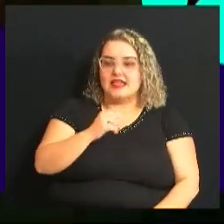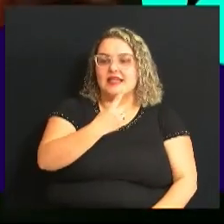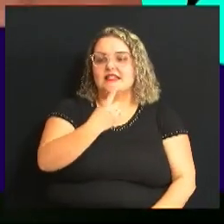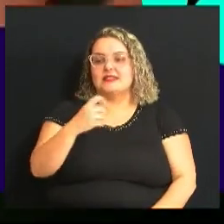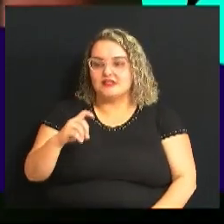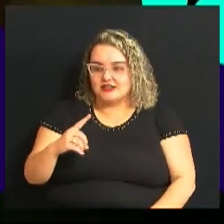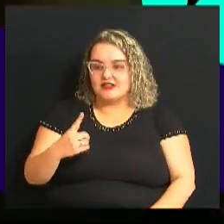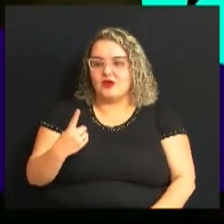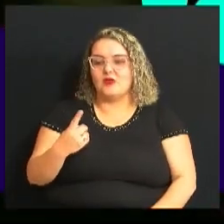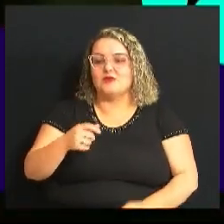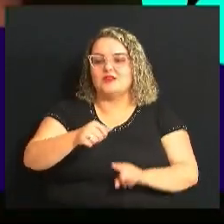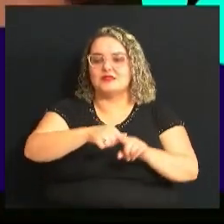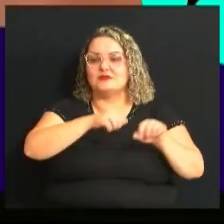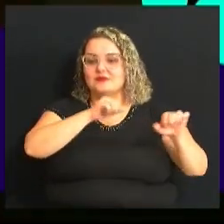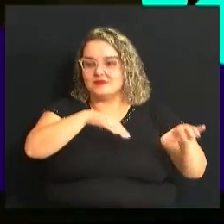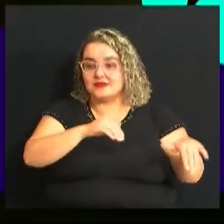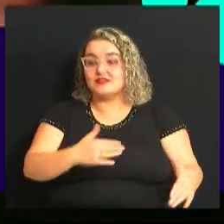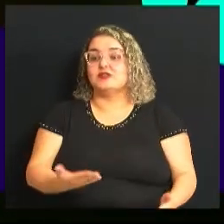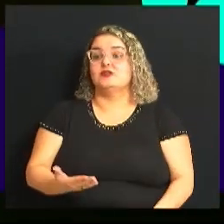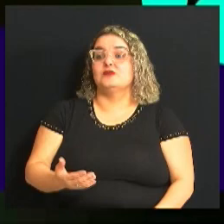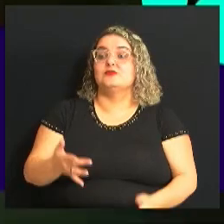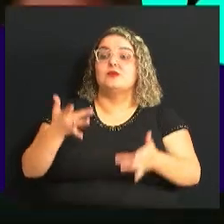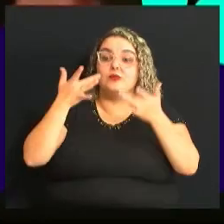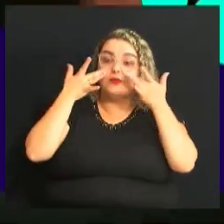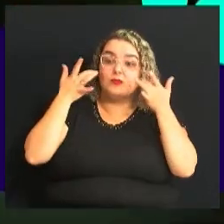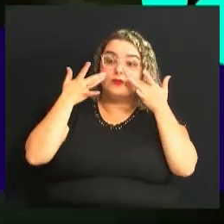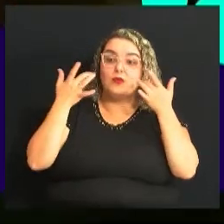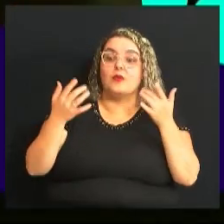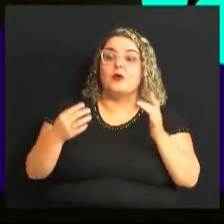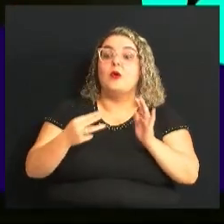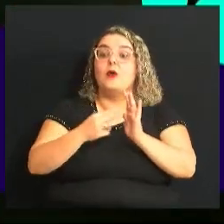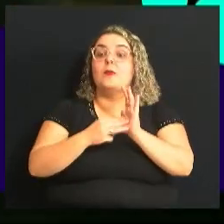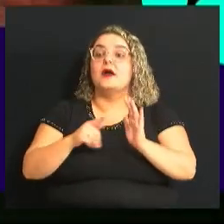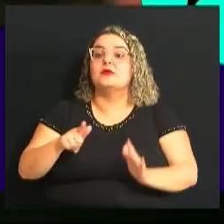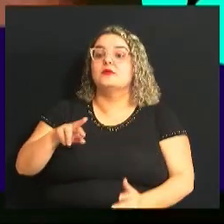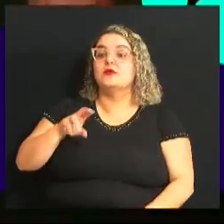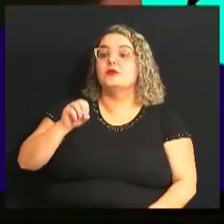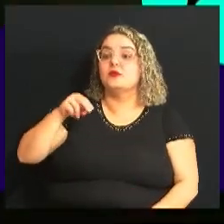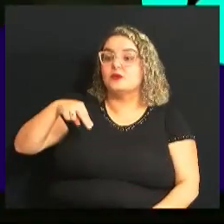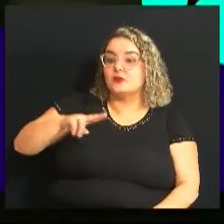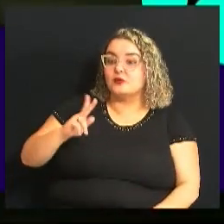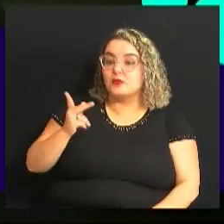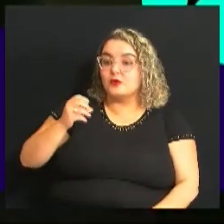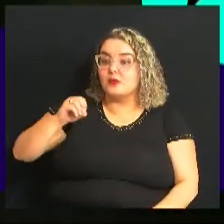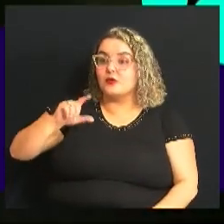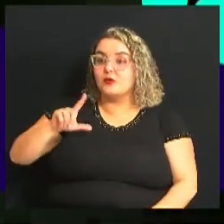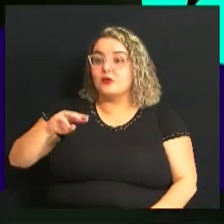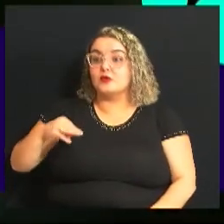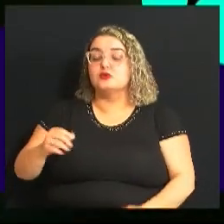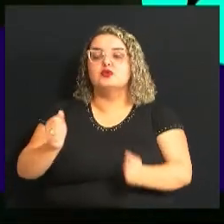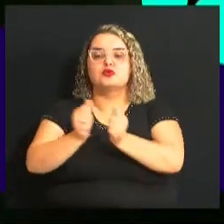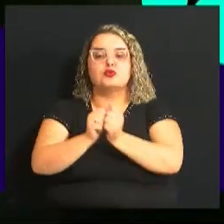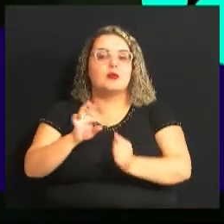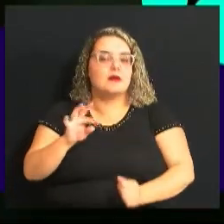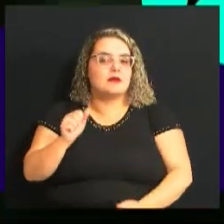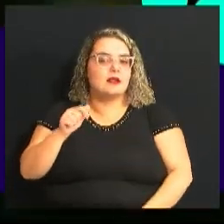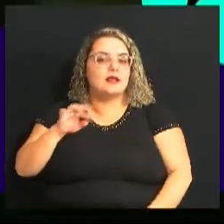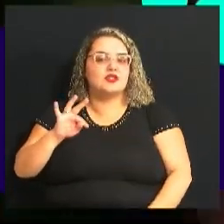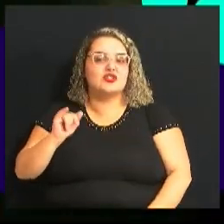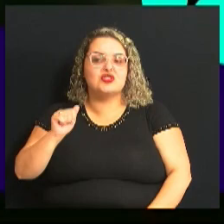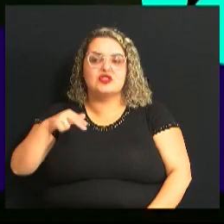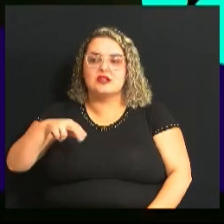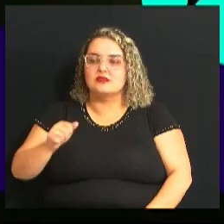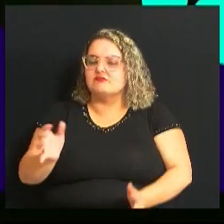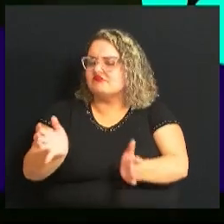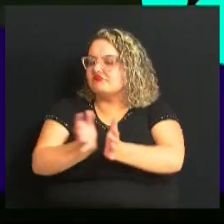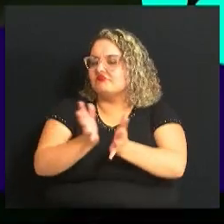chegará para vocês o espetáculo de teatro O Método Gronholm, que eu dirigi junto com a Tatiana Tiburcio, com um elenco incrível. É uma comédia